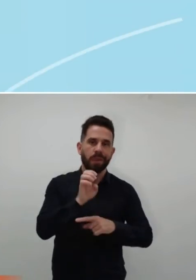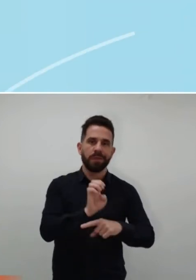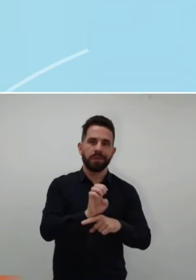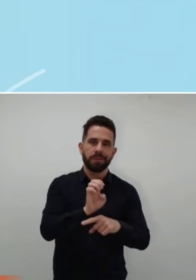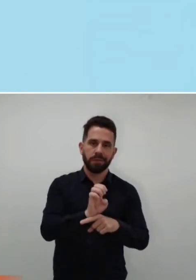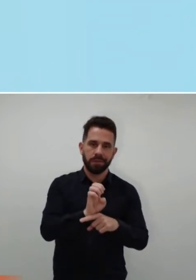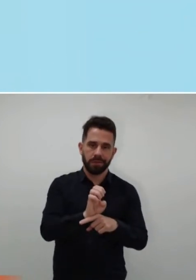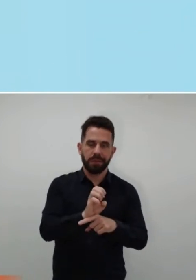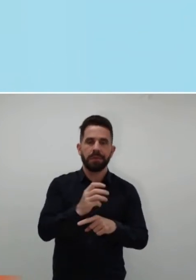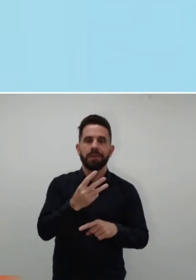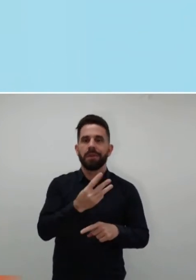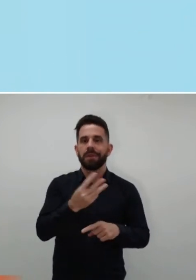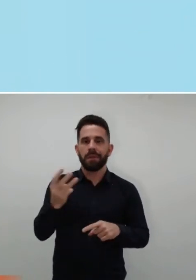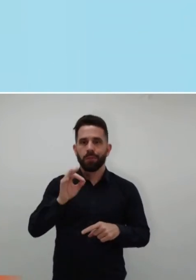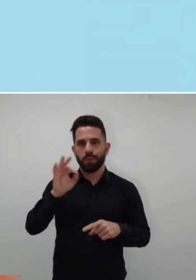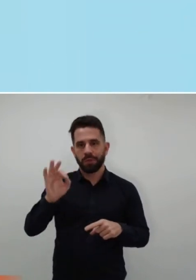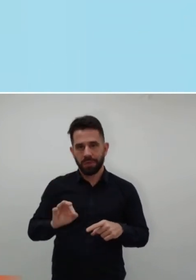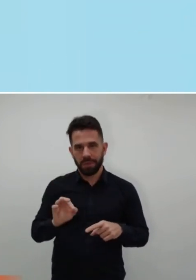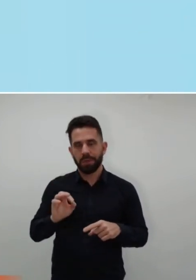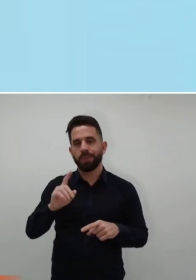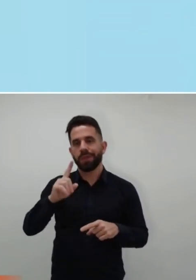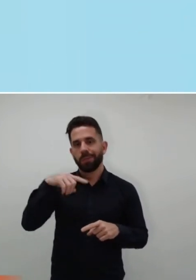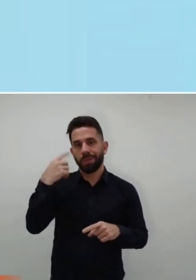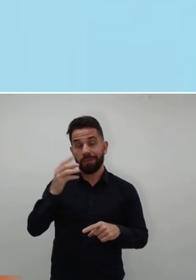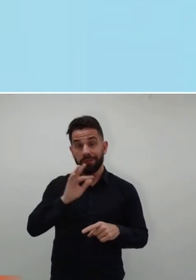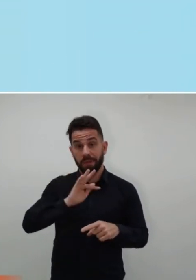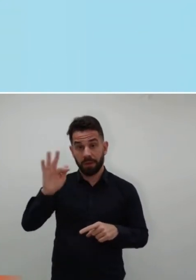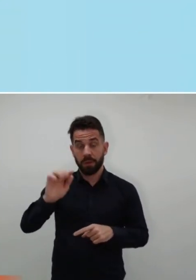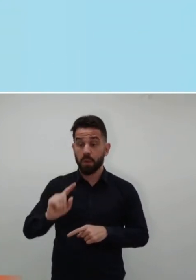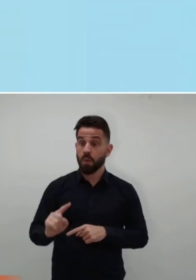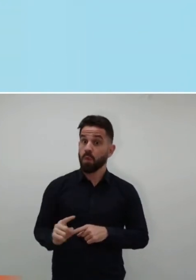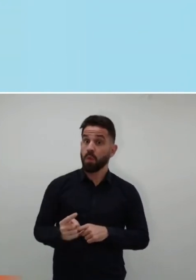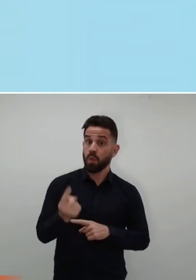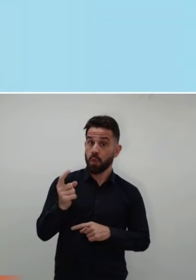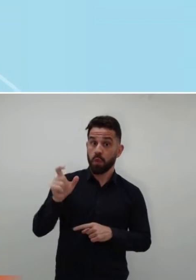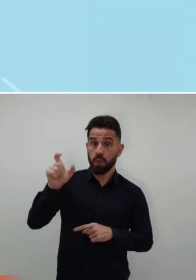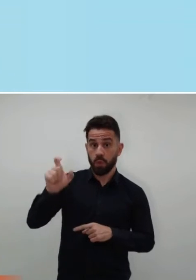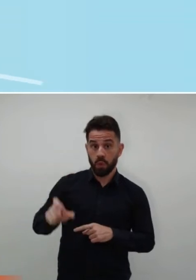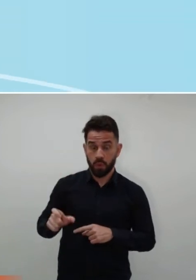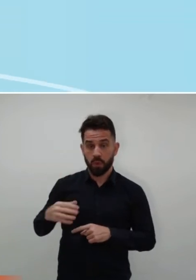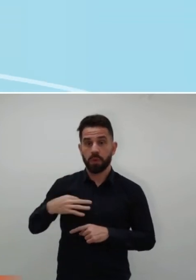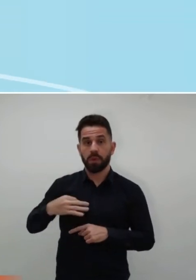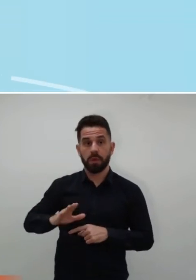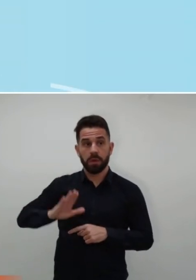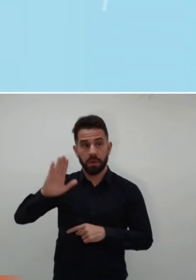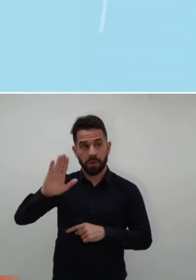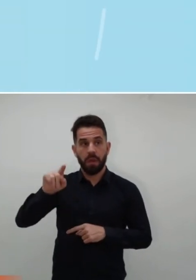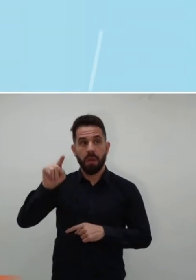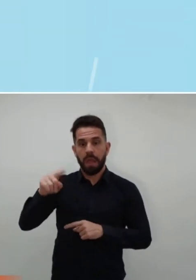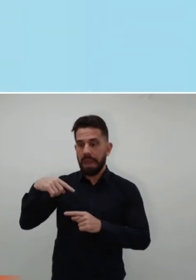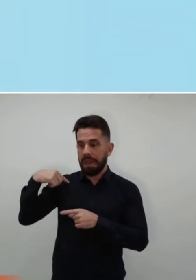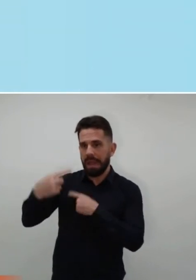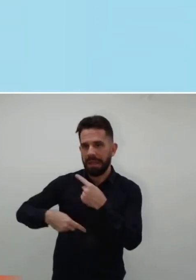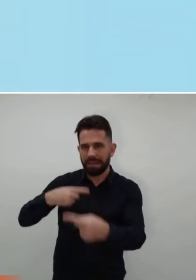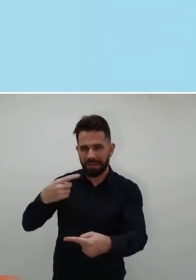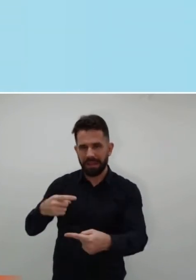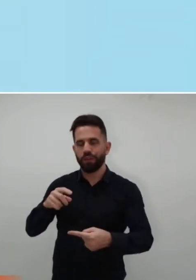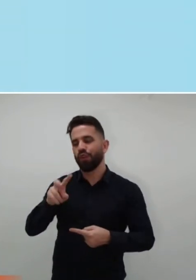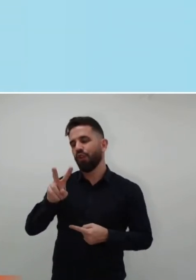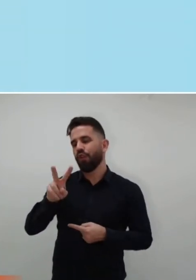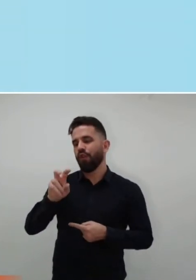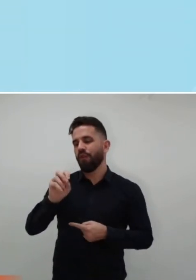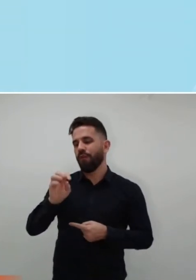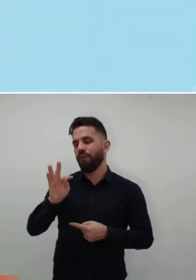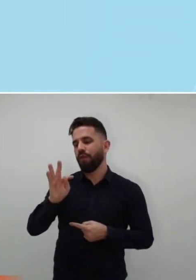deputados federais. O único candidato bilionário, o herdeiro do grupo Votorantim, Marcos Hermílio